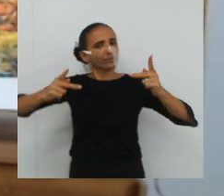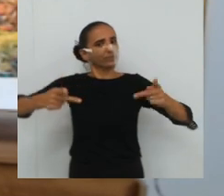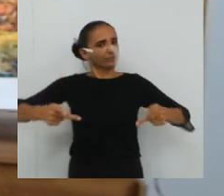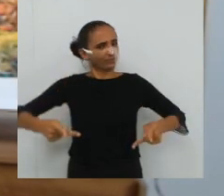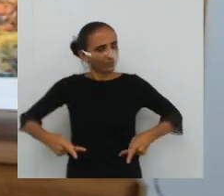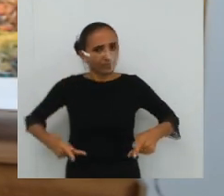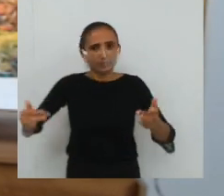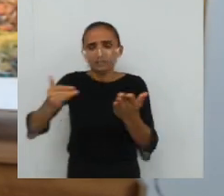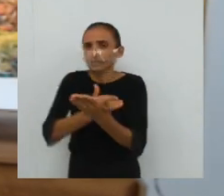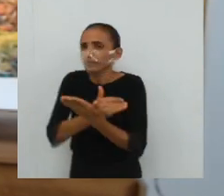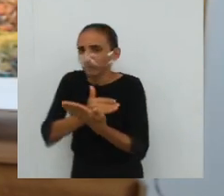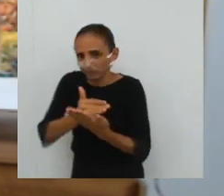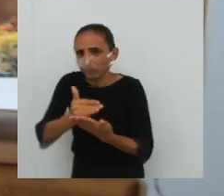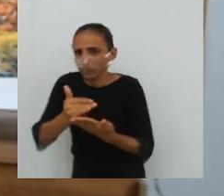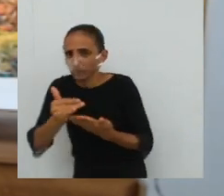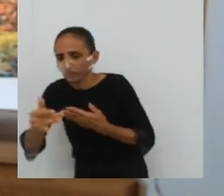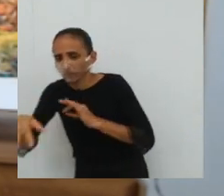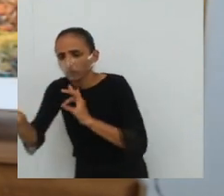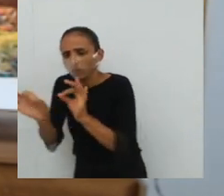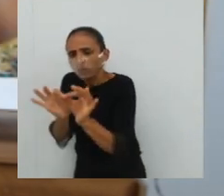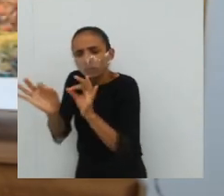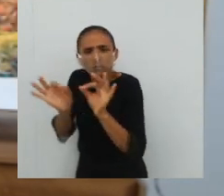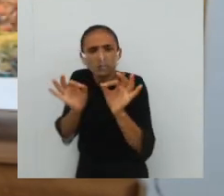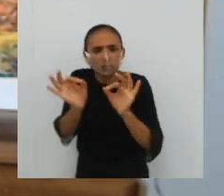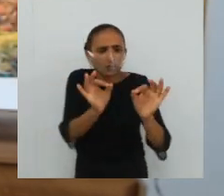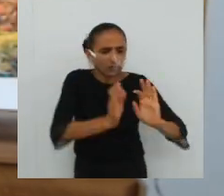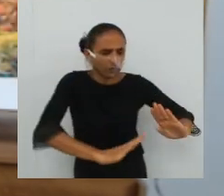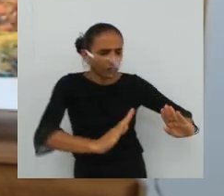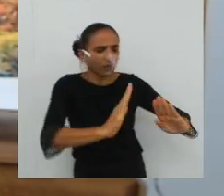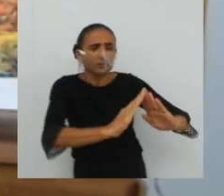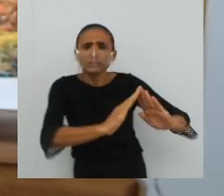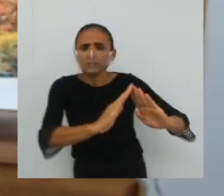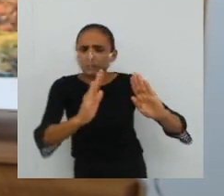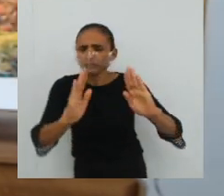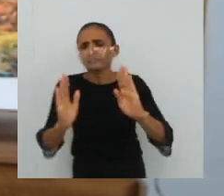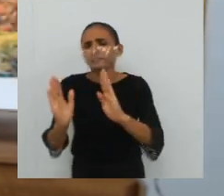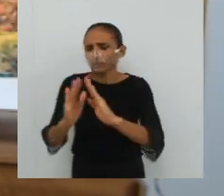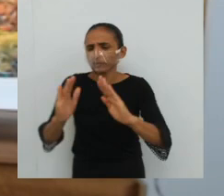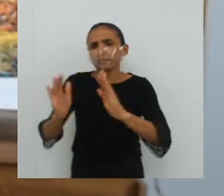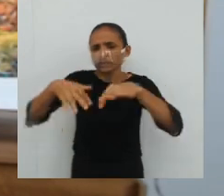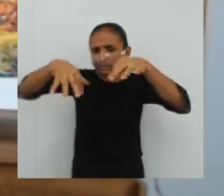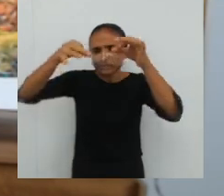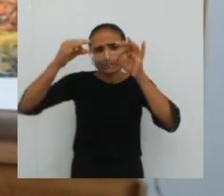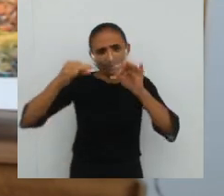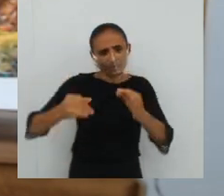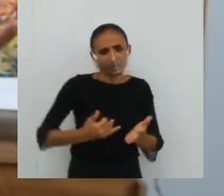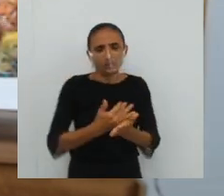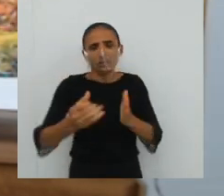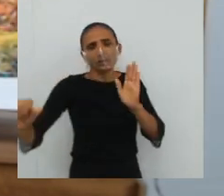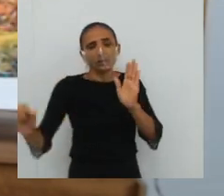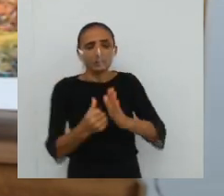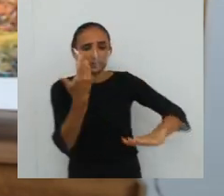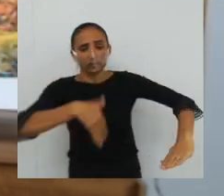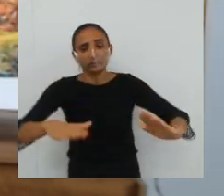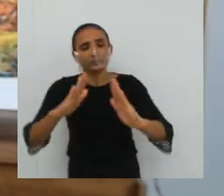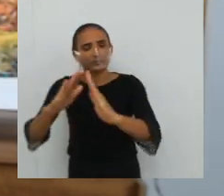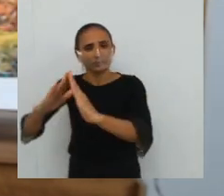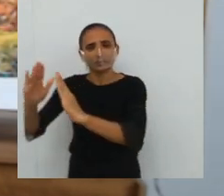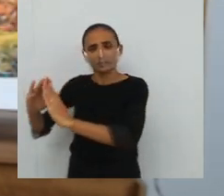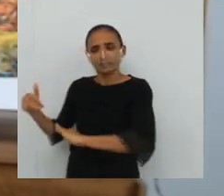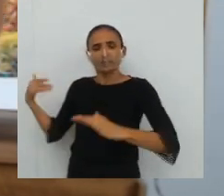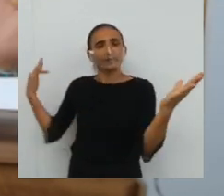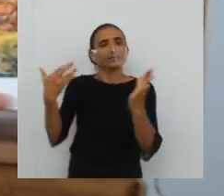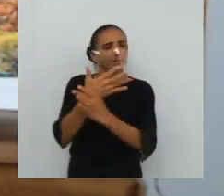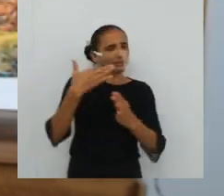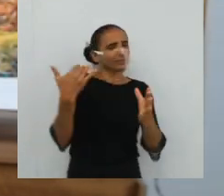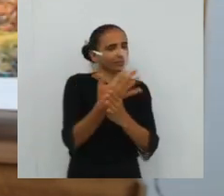humana, ele começa a fixar morada em determinados lugares. E aí surgem as primeiras vilas, as cidades, e